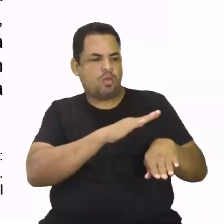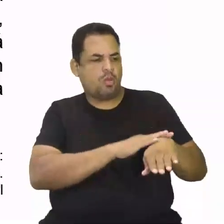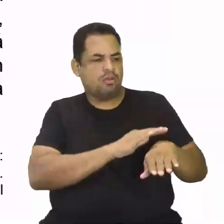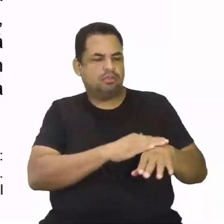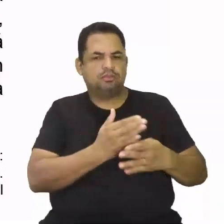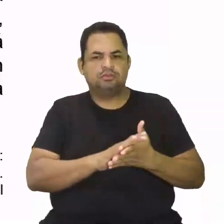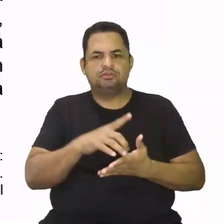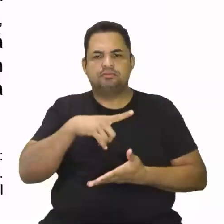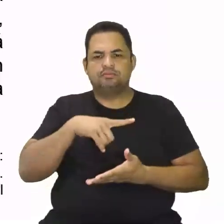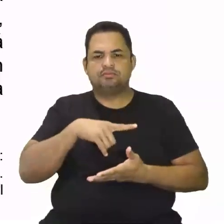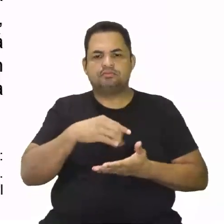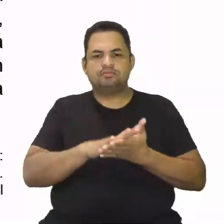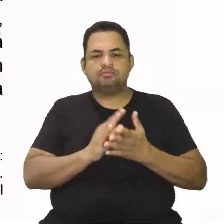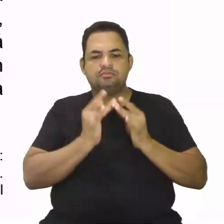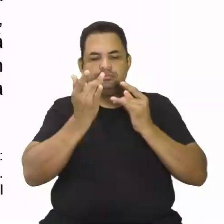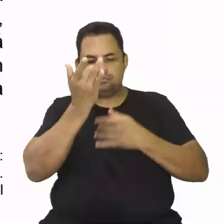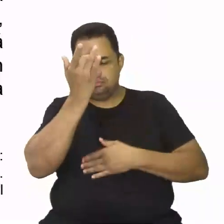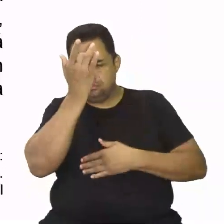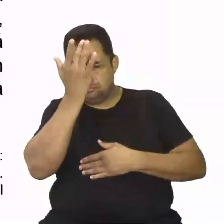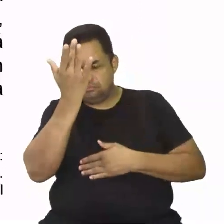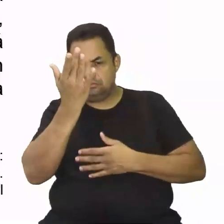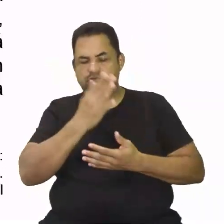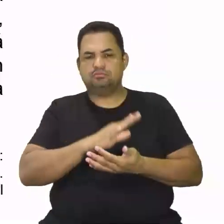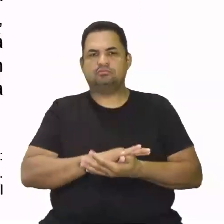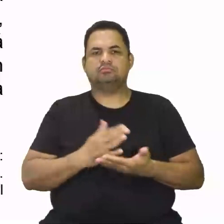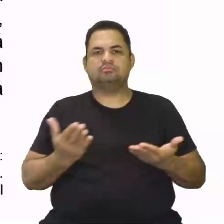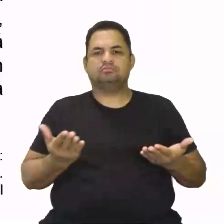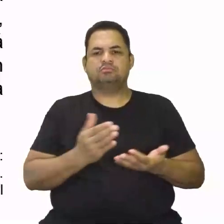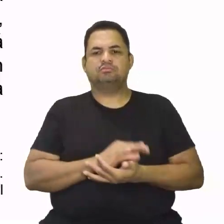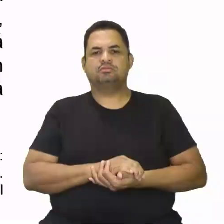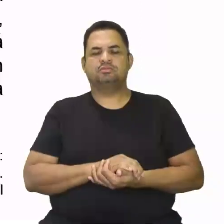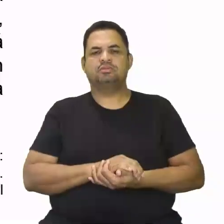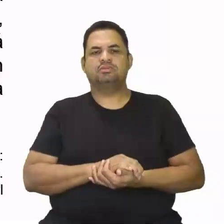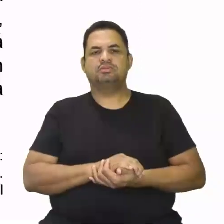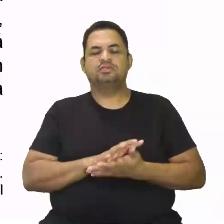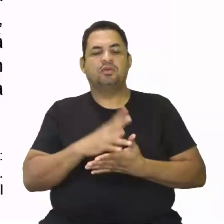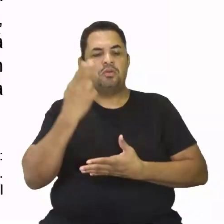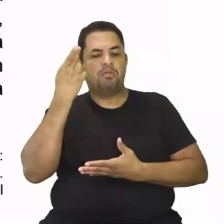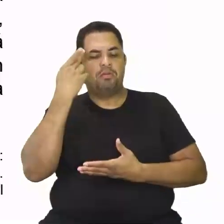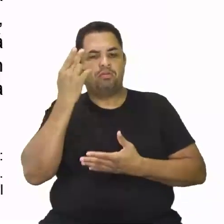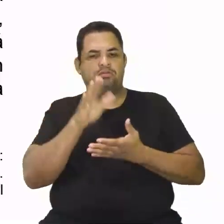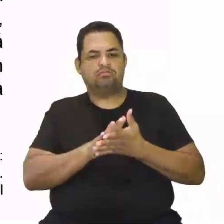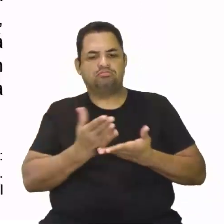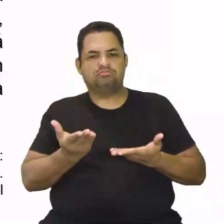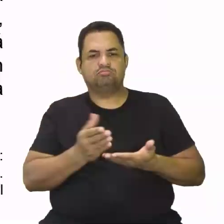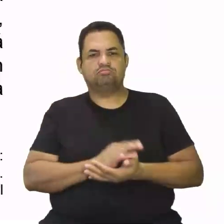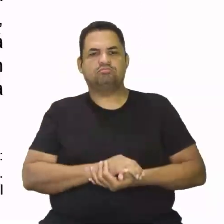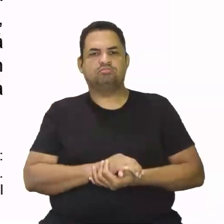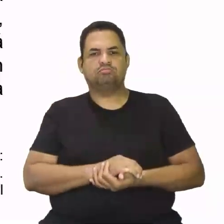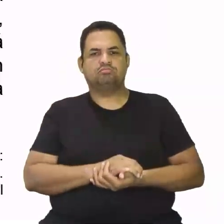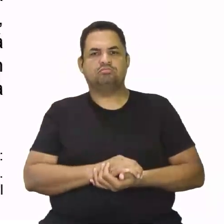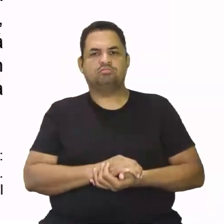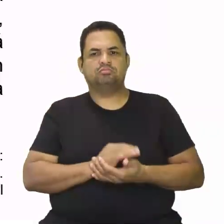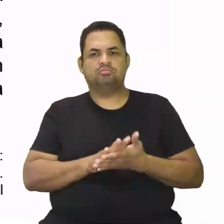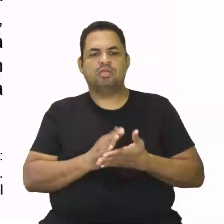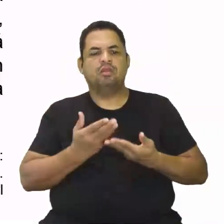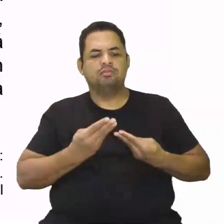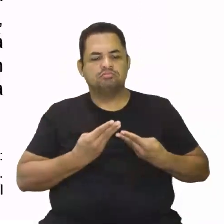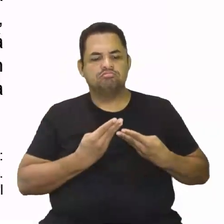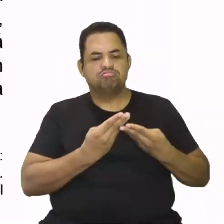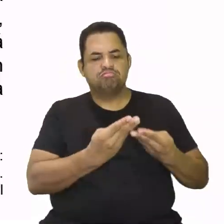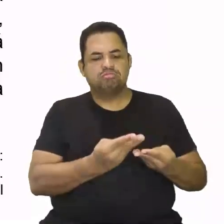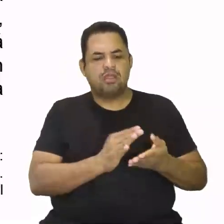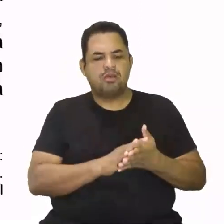esquerdo para ter uma maior facilidade. Geralmente se serve primeiro o peixe